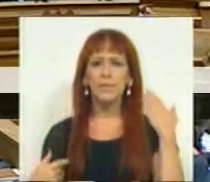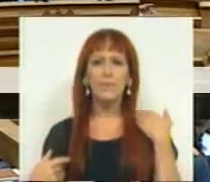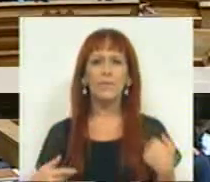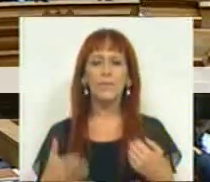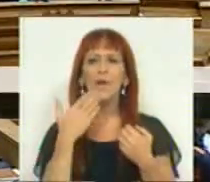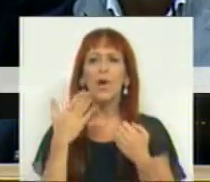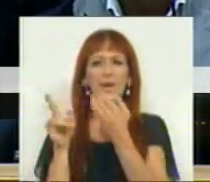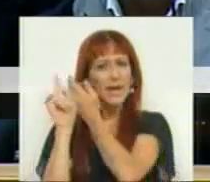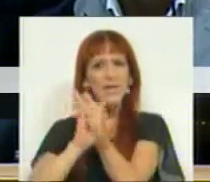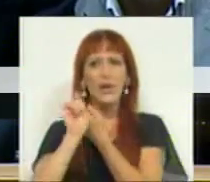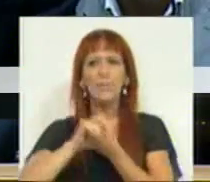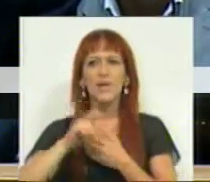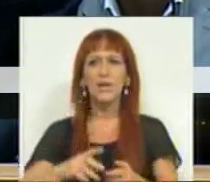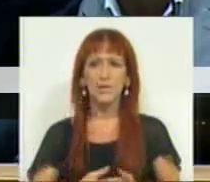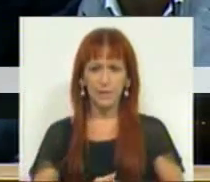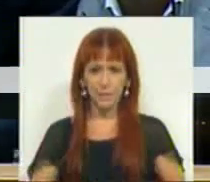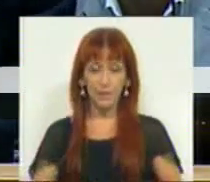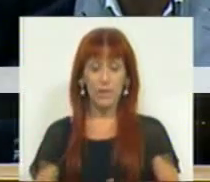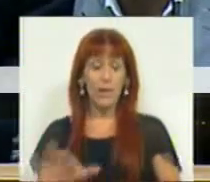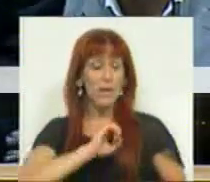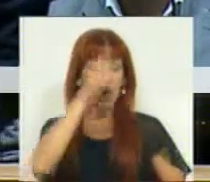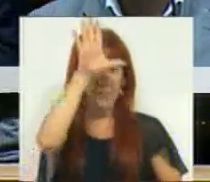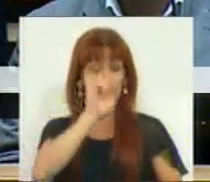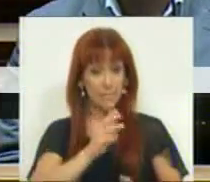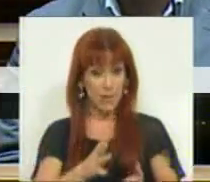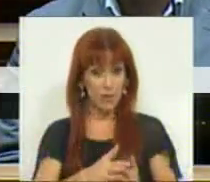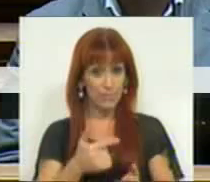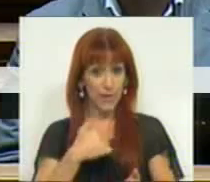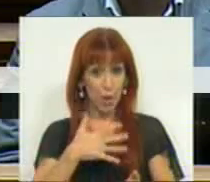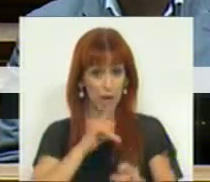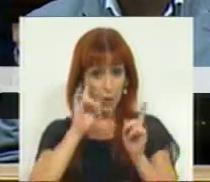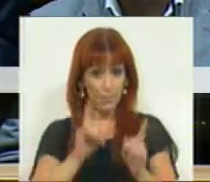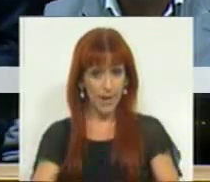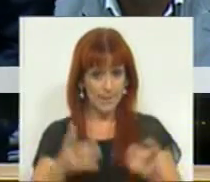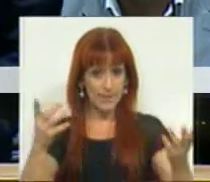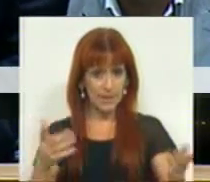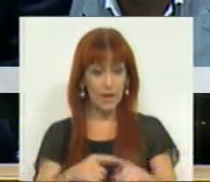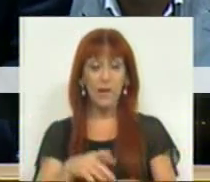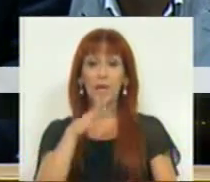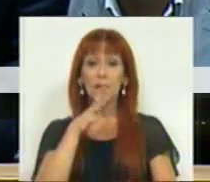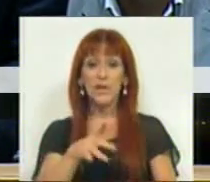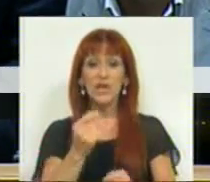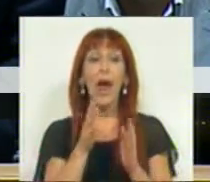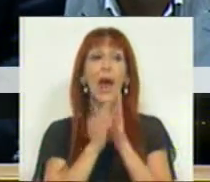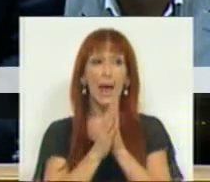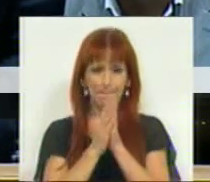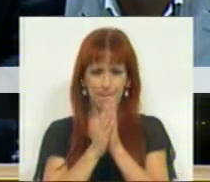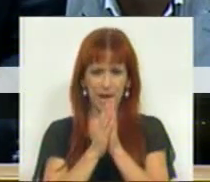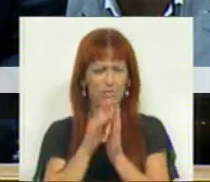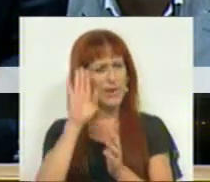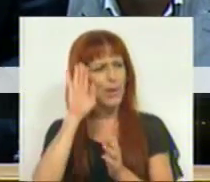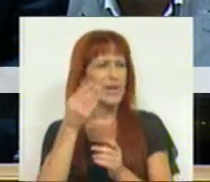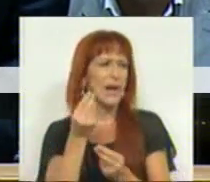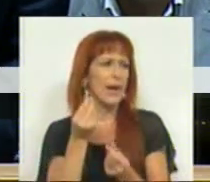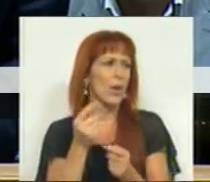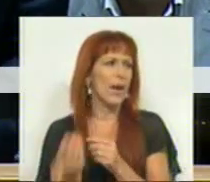Muito obrigado, Sra. Presidente. Sr. Primeiro-Ministro, eu queria começar por lhe dirigir um apelo. Bem sei que é